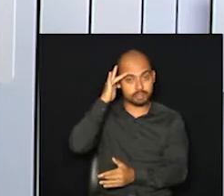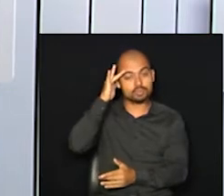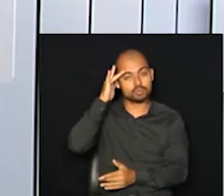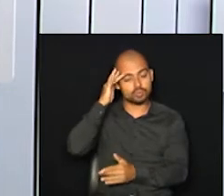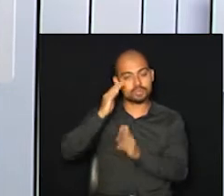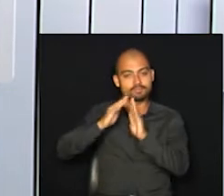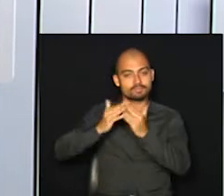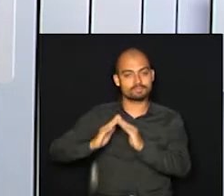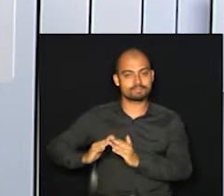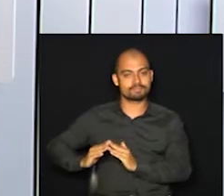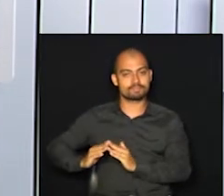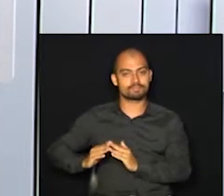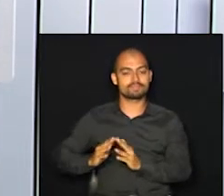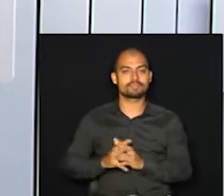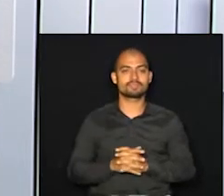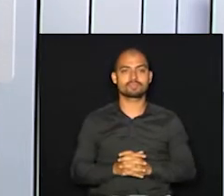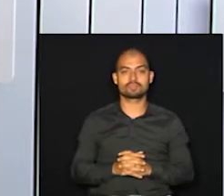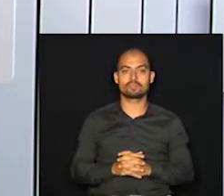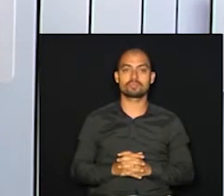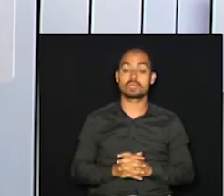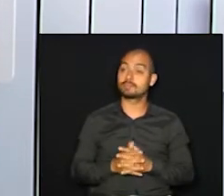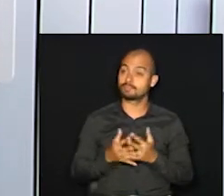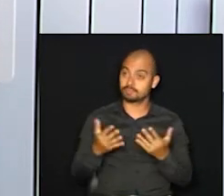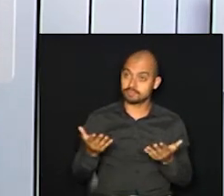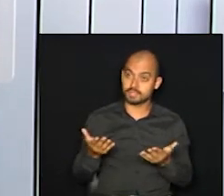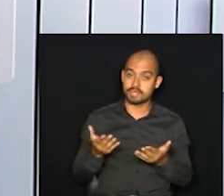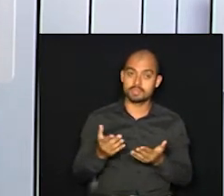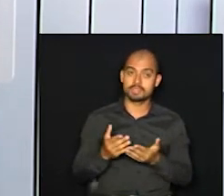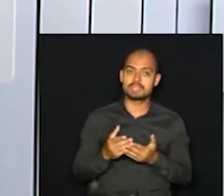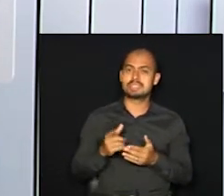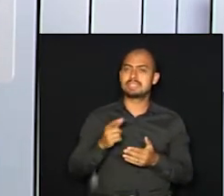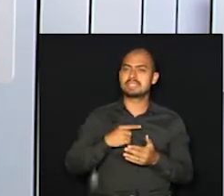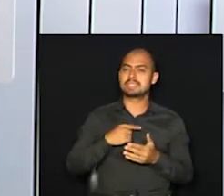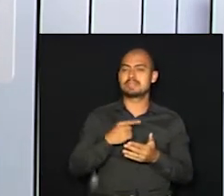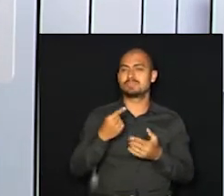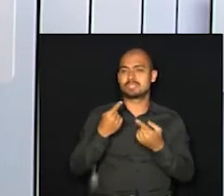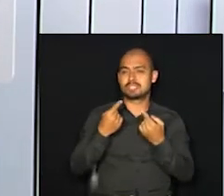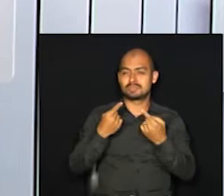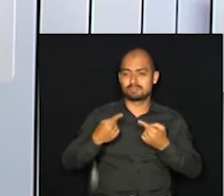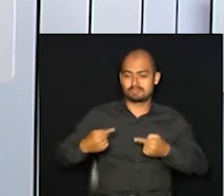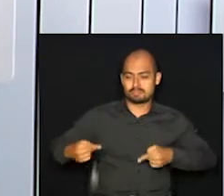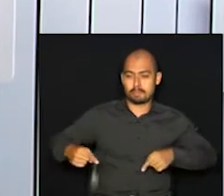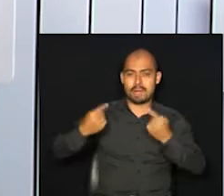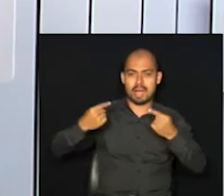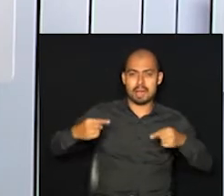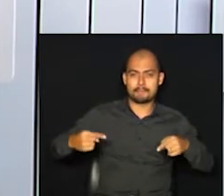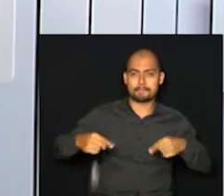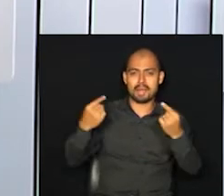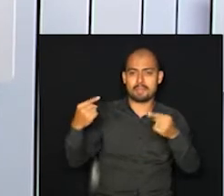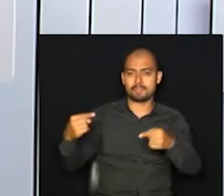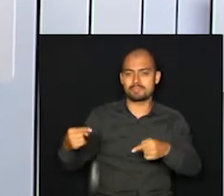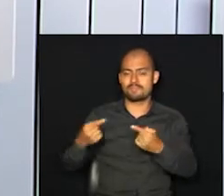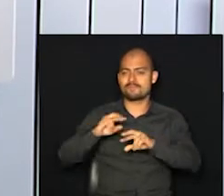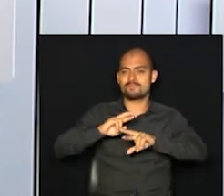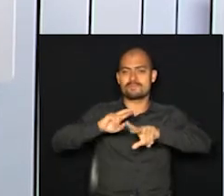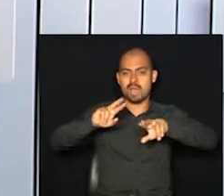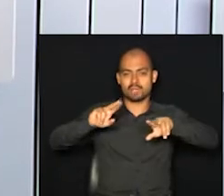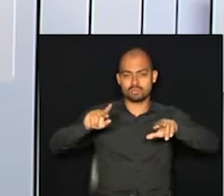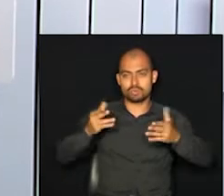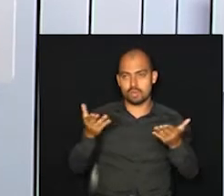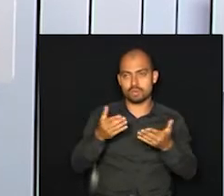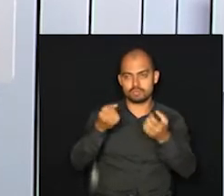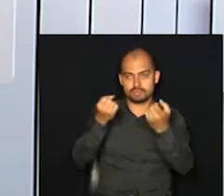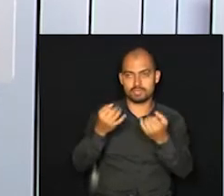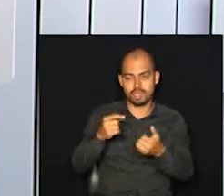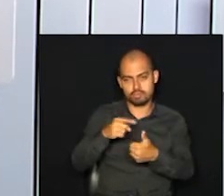periferias. Ô Elizabeth, nós temos inúmeros desafios a enfrentar em relação ao racismo, eu vou citar alguns aqui. Por